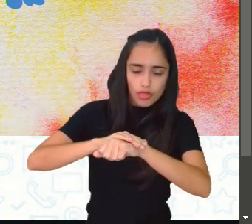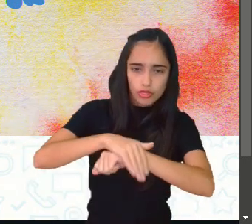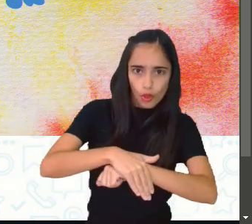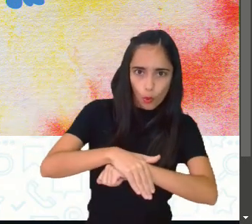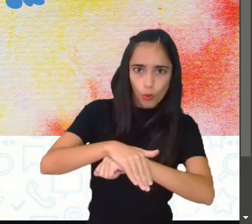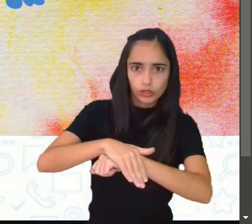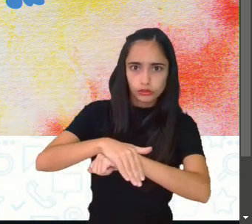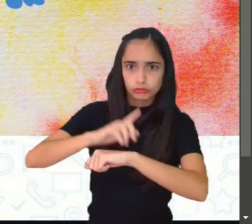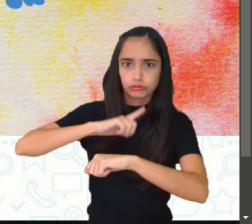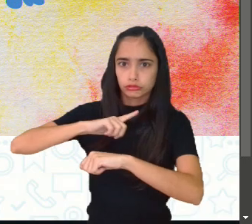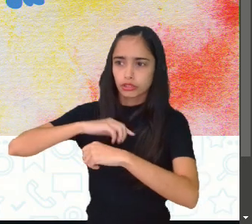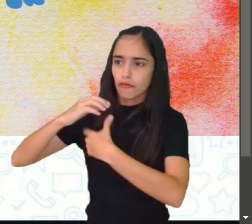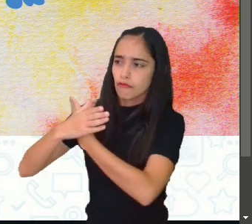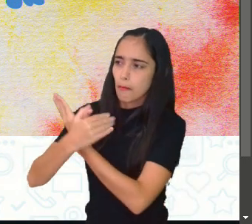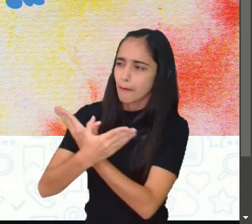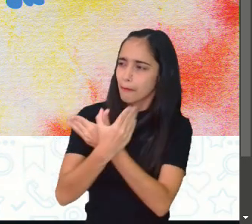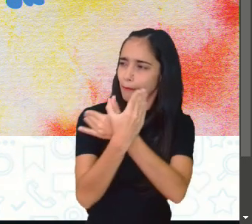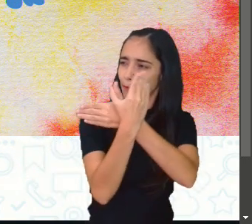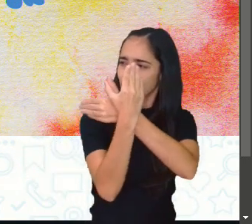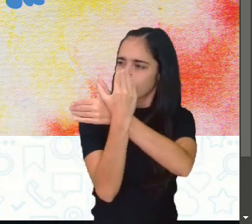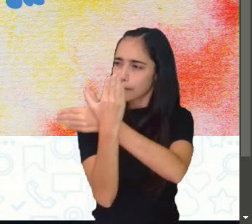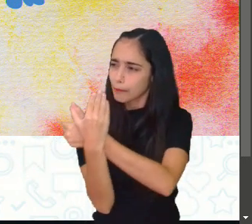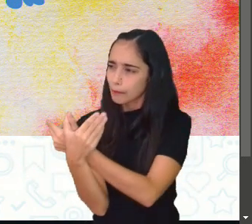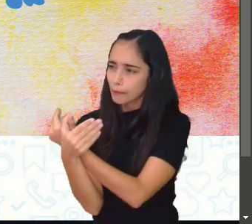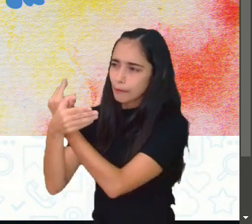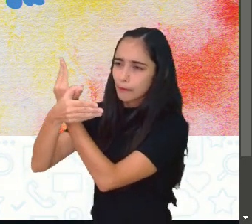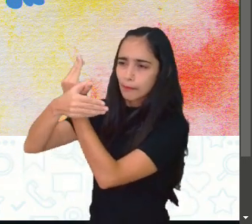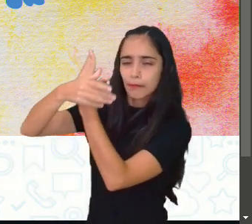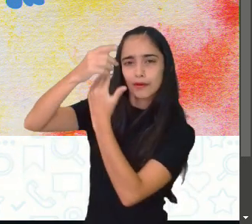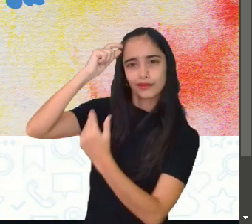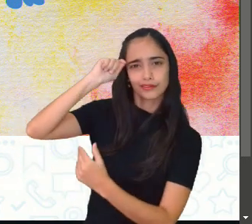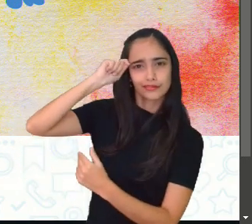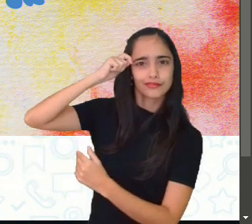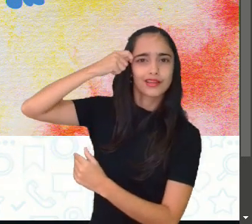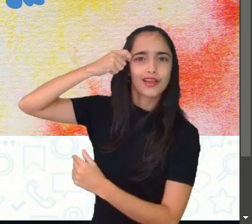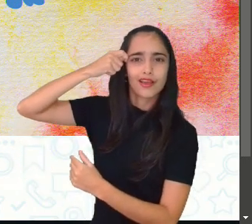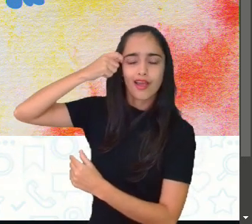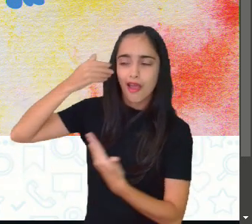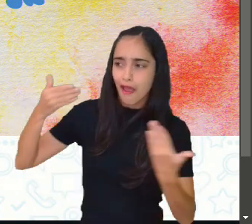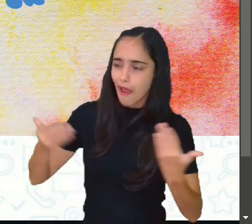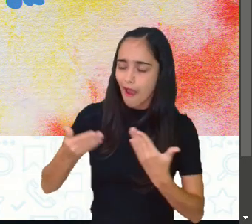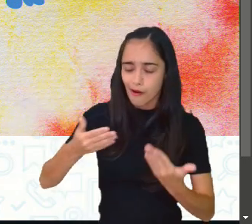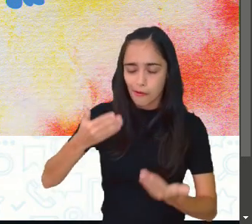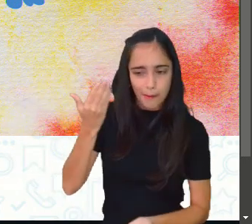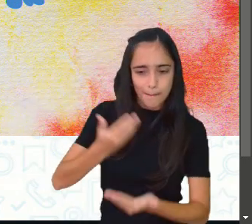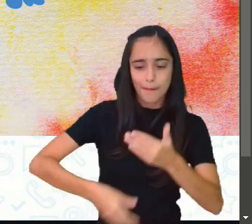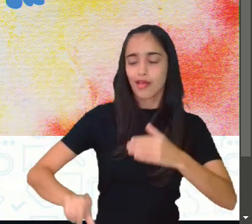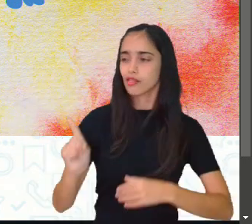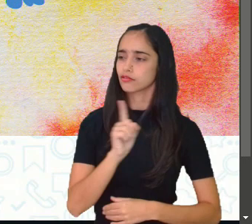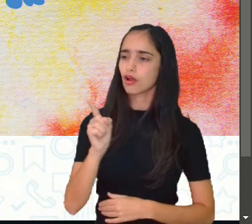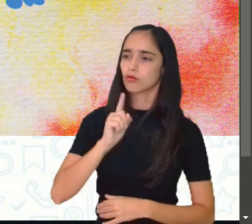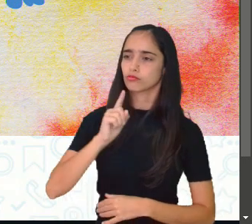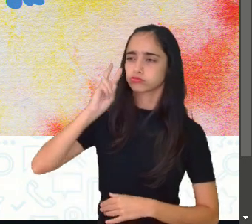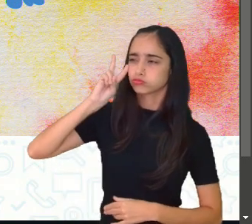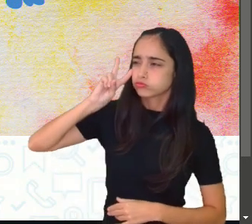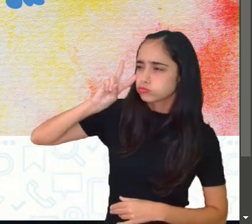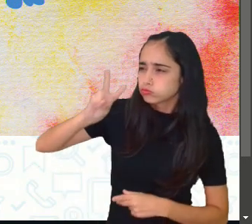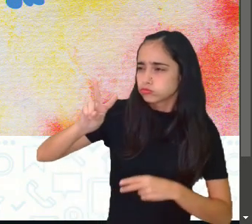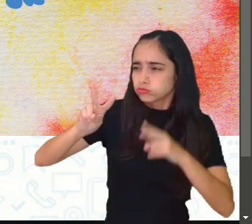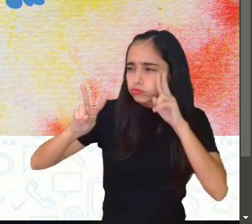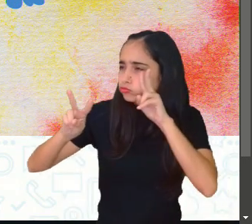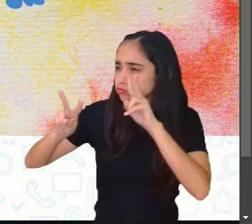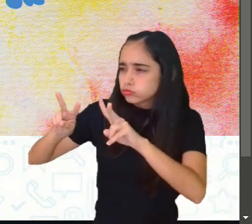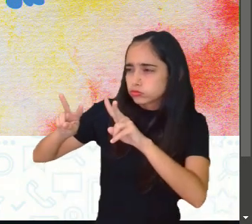o anoitecer, né? Com o crepúsculo. Desta vez não a perderia. Sem tirá-la do olhar, sem errar o passo,